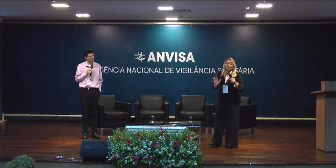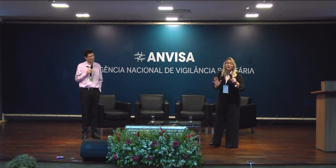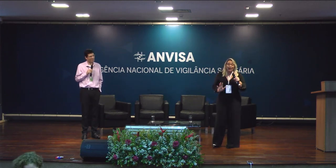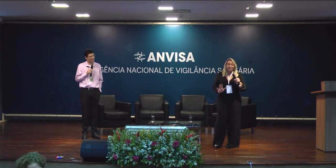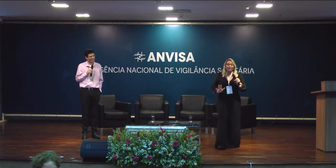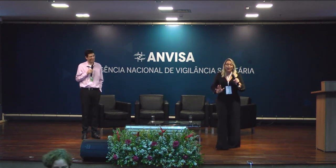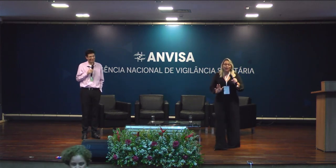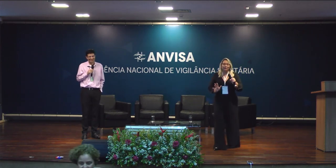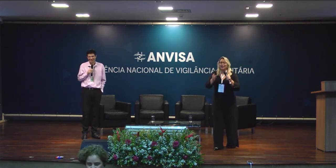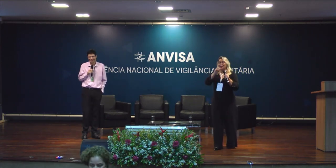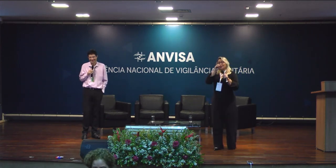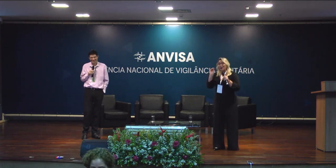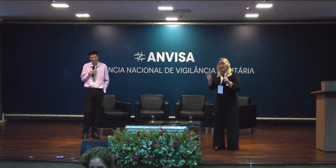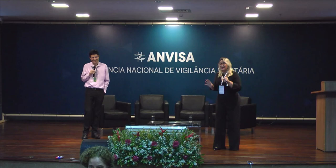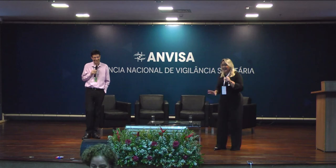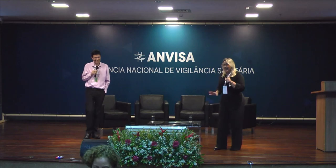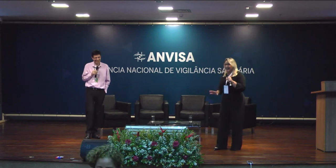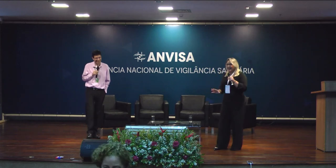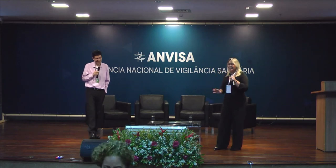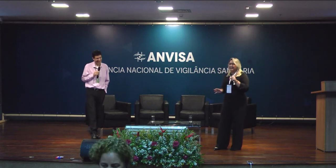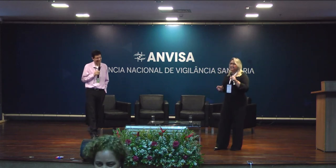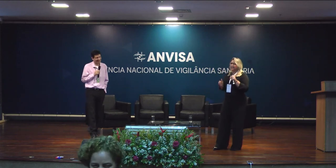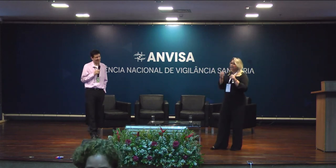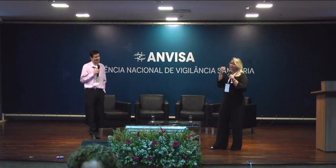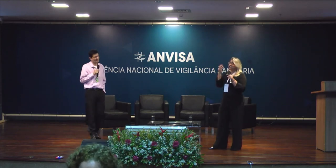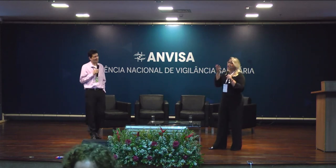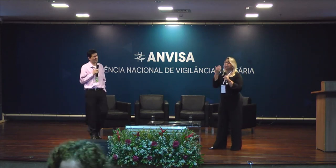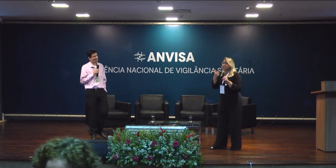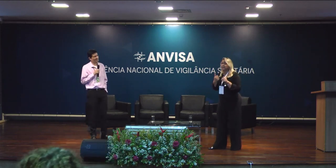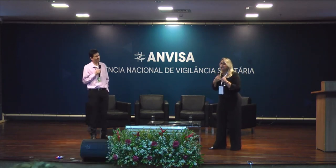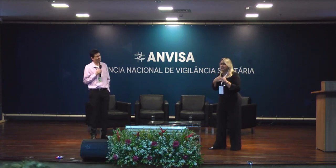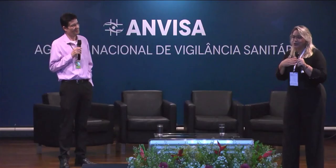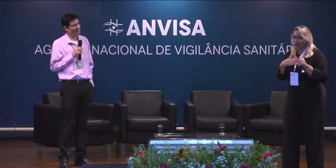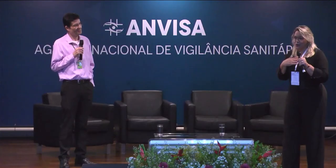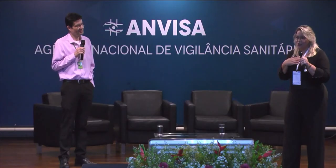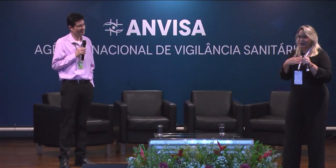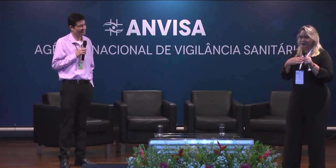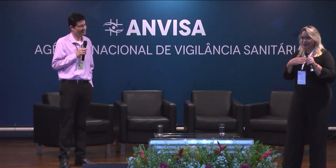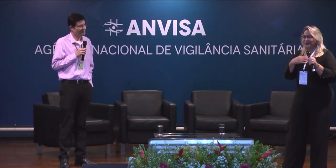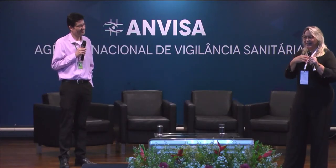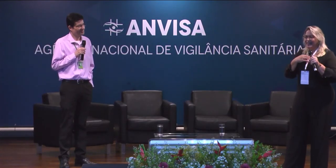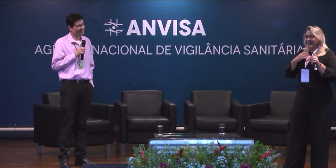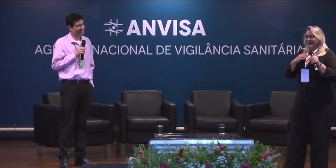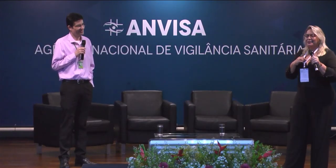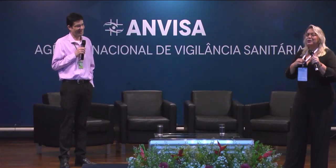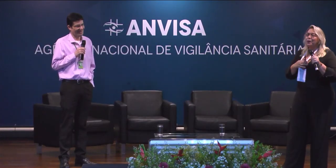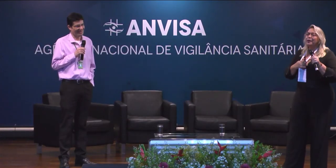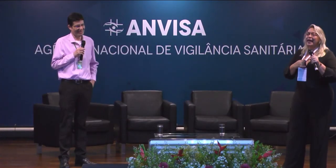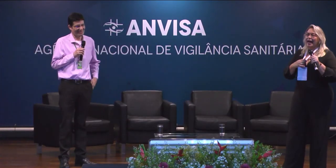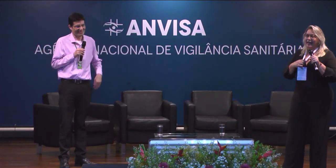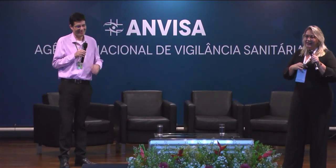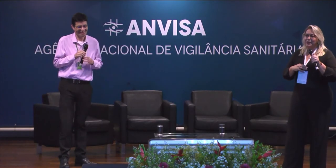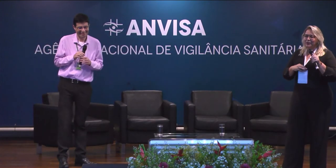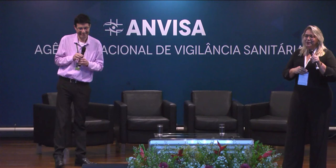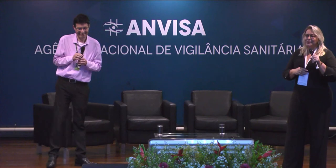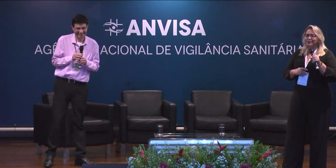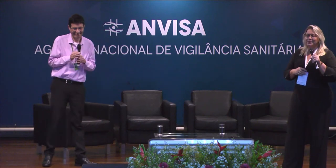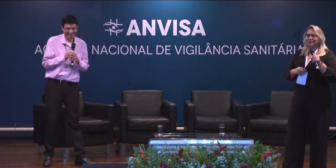falar muito não, viu, minha gente? Porque eu sou uma manteiga derretida, mas você nos trouxe Jesus hoje. Muito obrigada, viu?